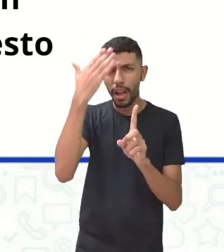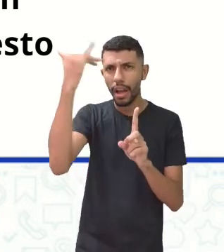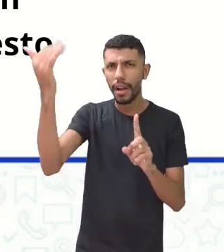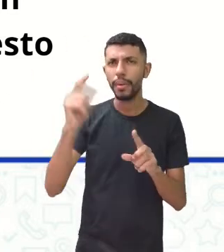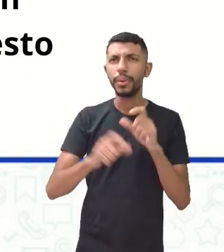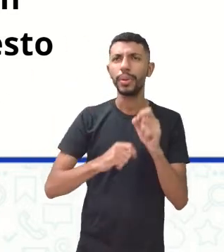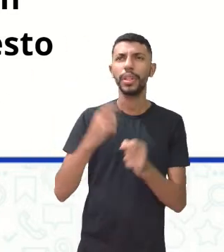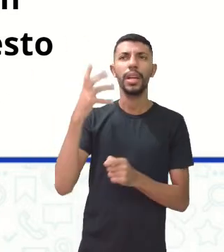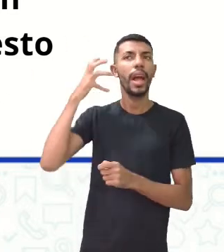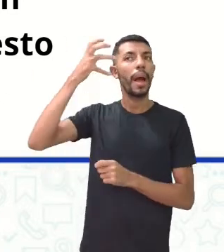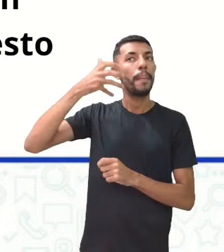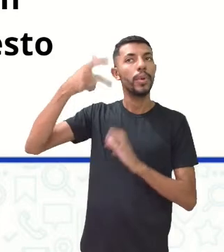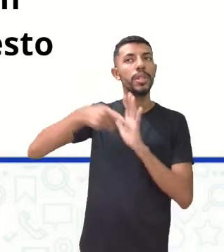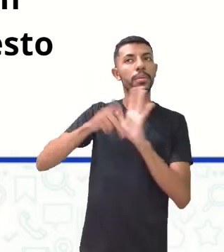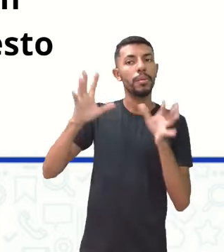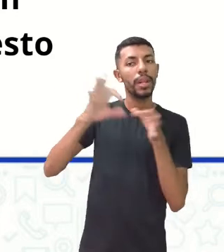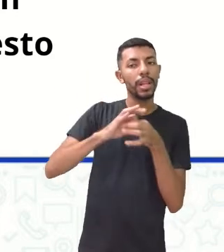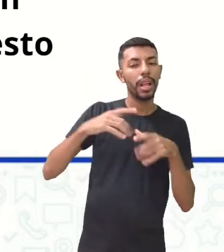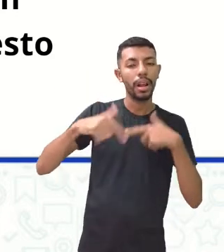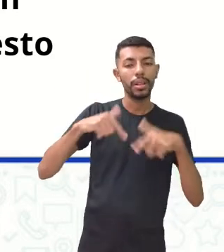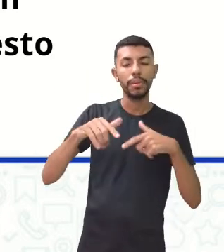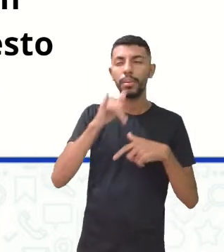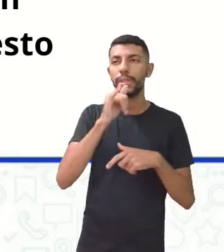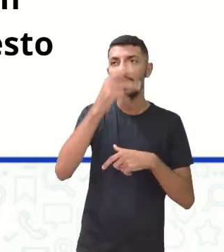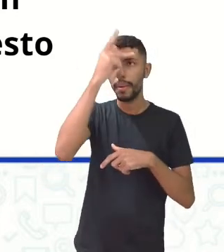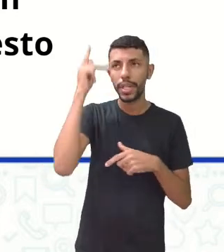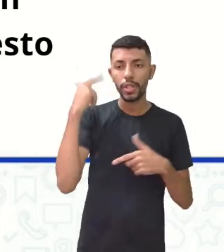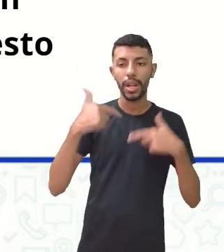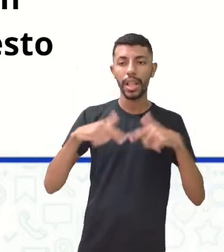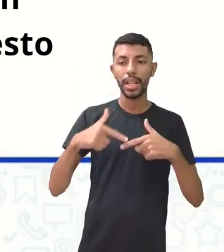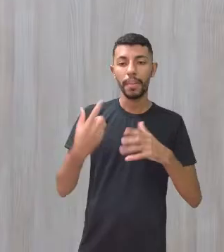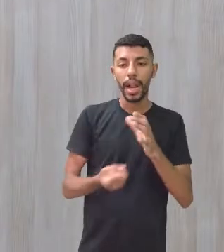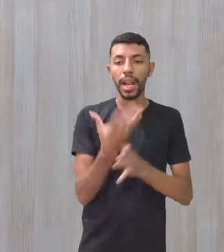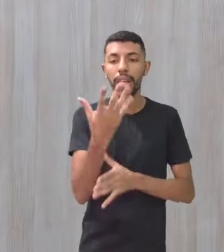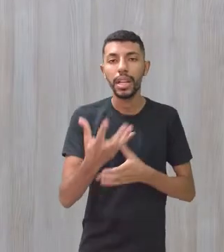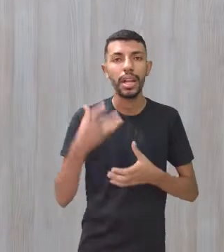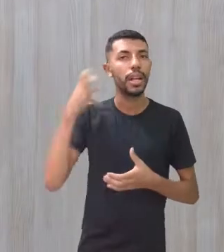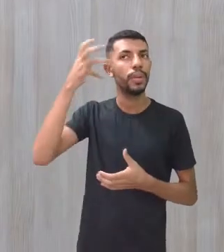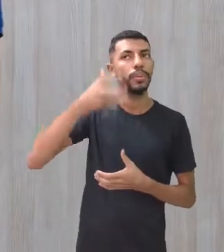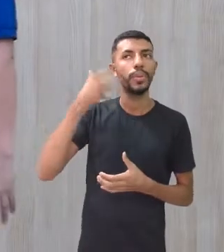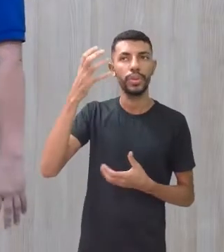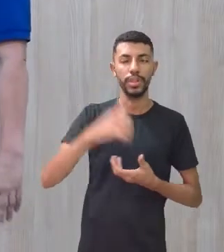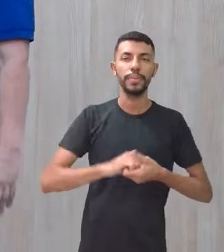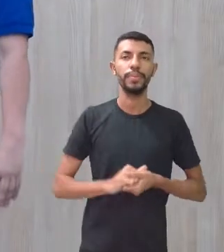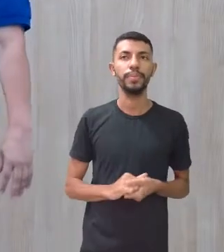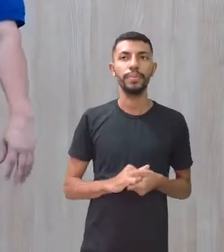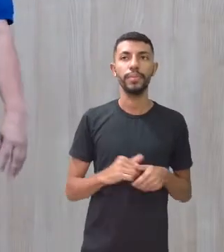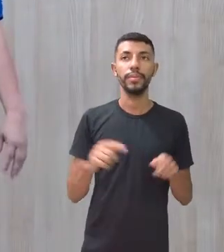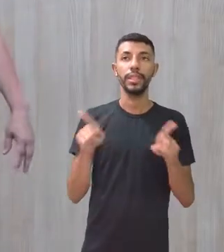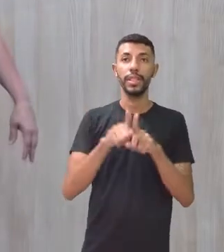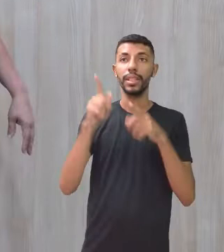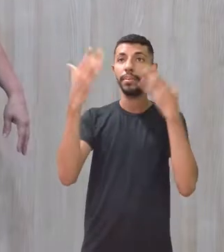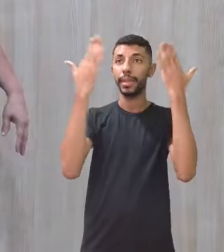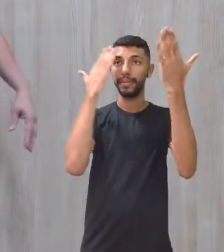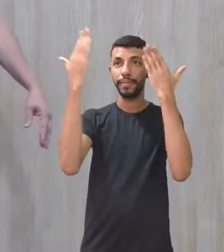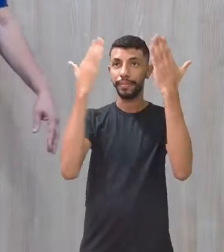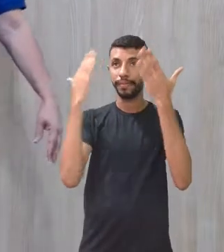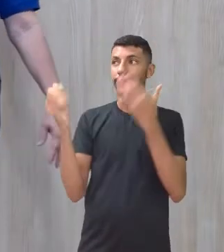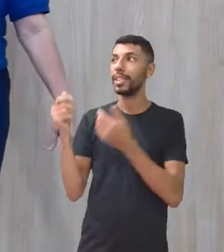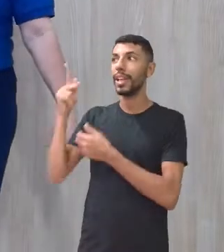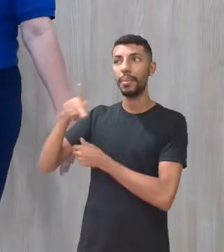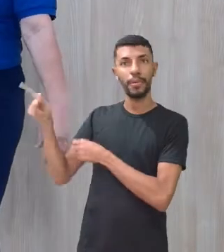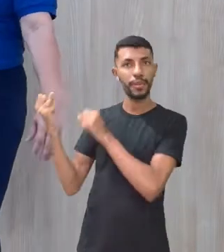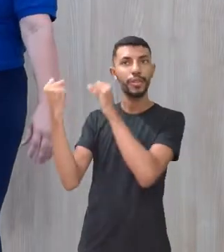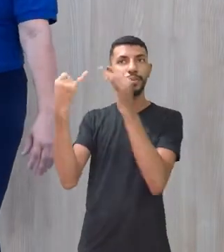música enquanto trabalho, né? Alguém que trabalha com isso, que produz música. né? As terapias, como falou aqui